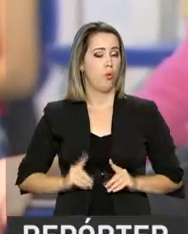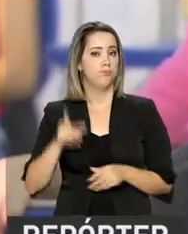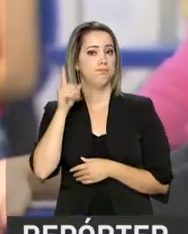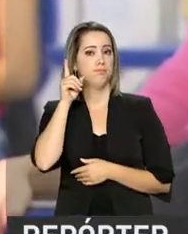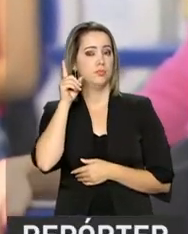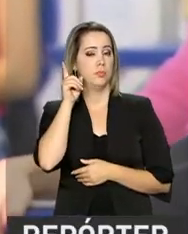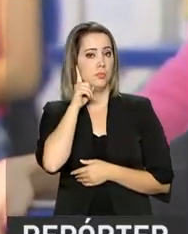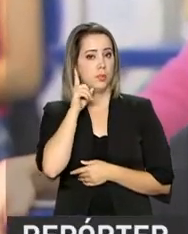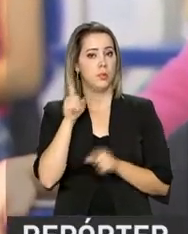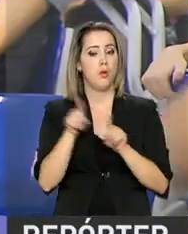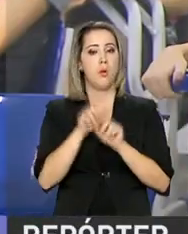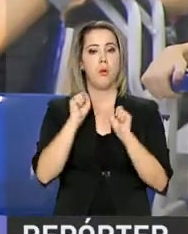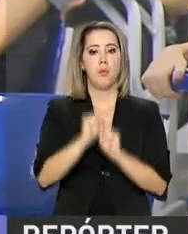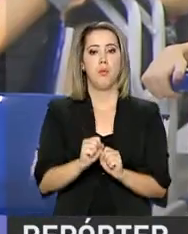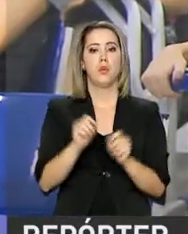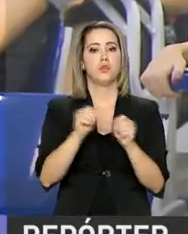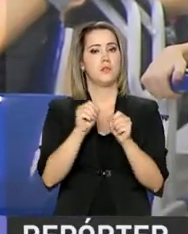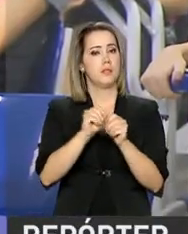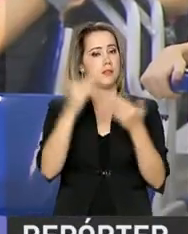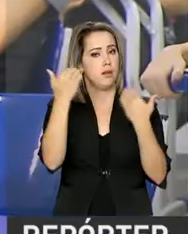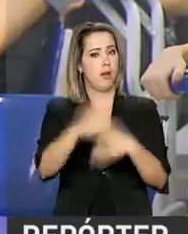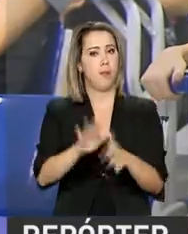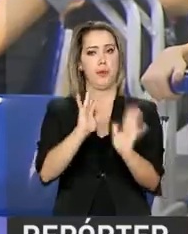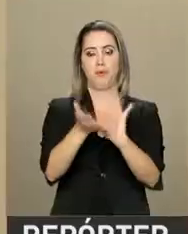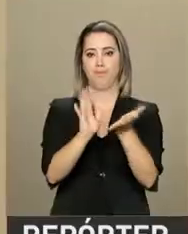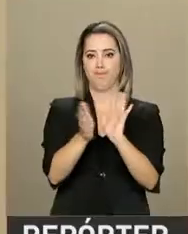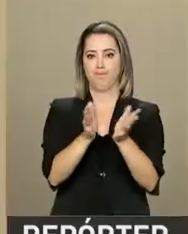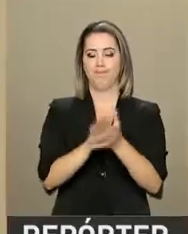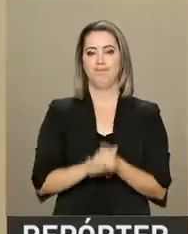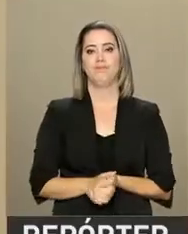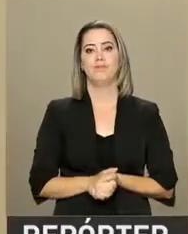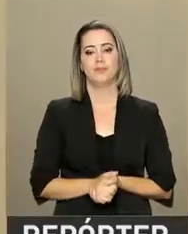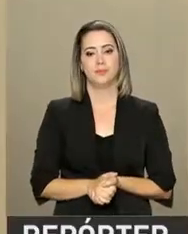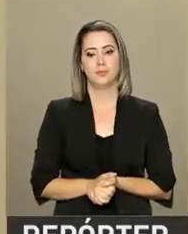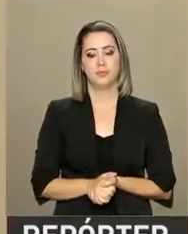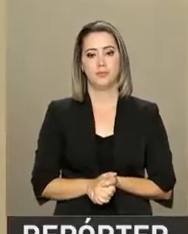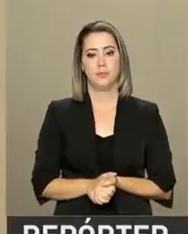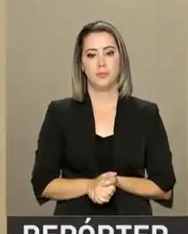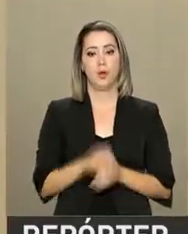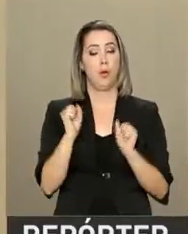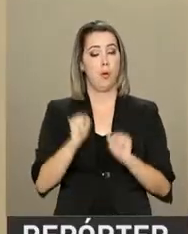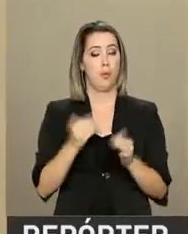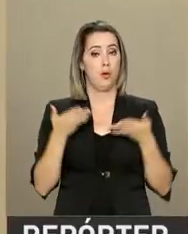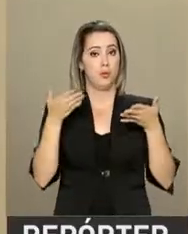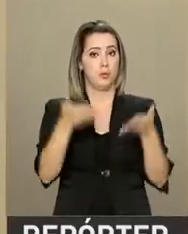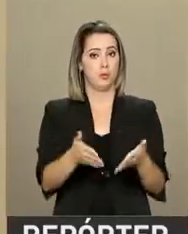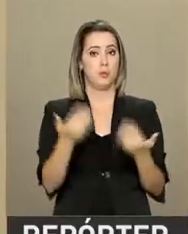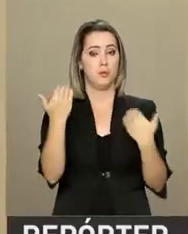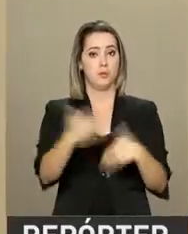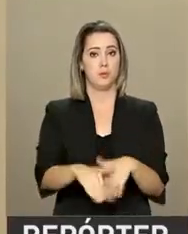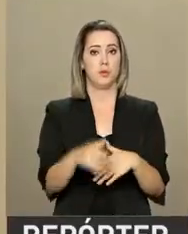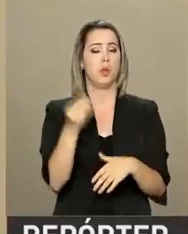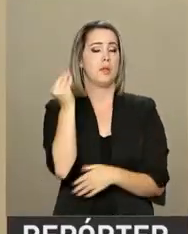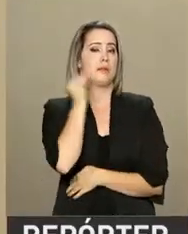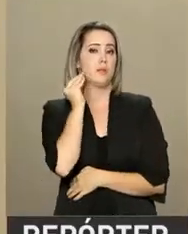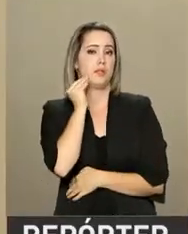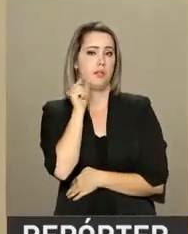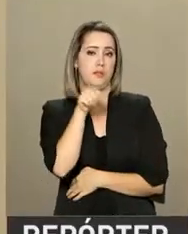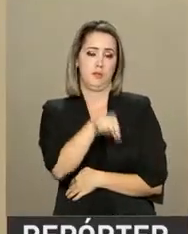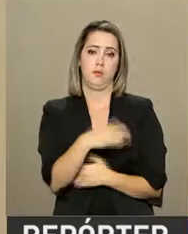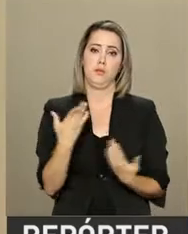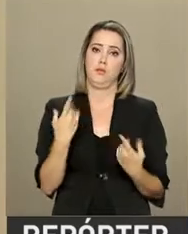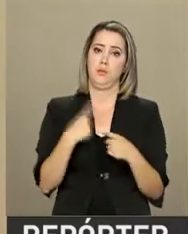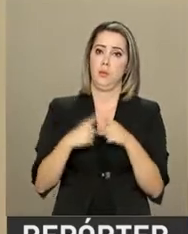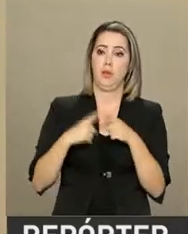auditiva vão fazer a prova na língua brasileira de sinais. Eles podem participar de uma aplicação que nós estamos chamando de experimental,